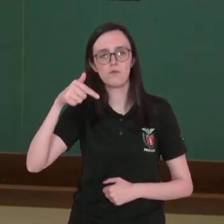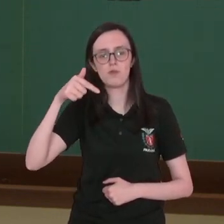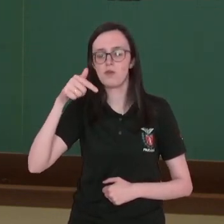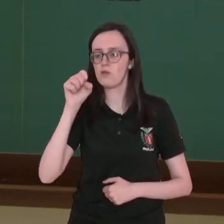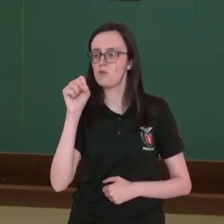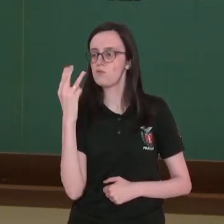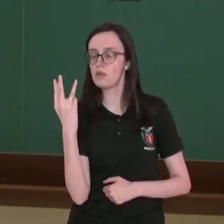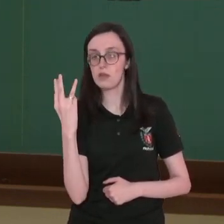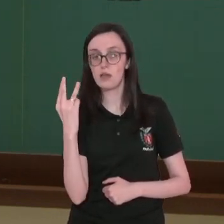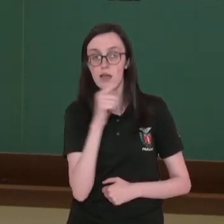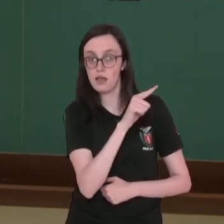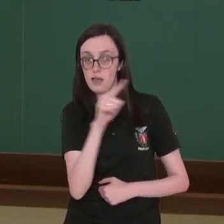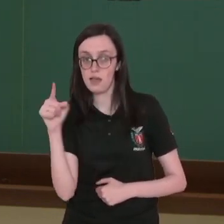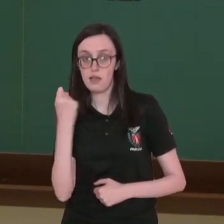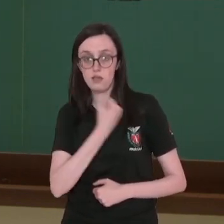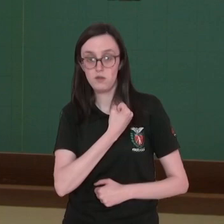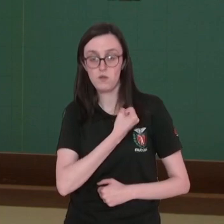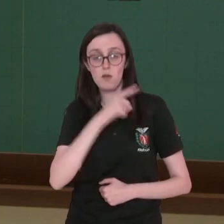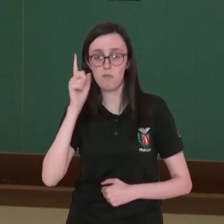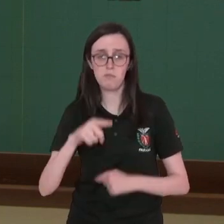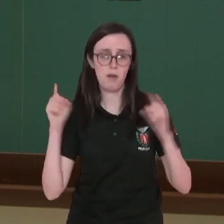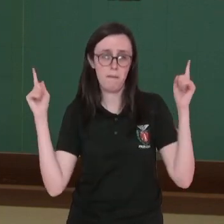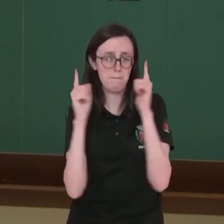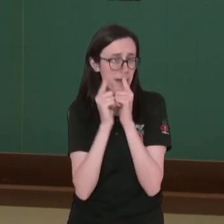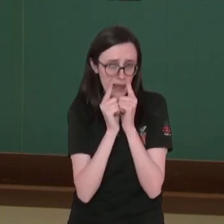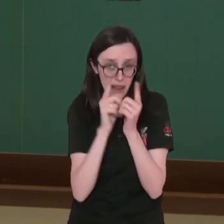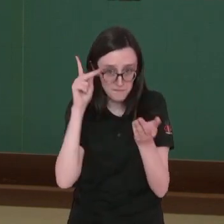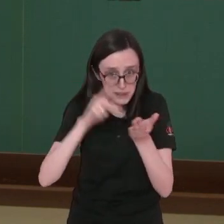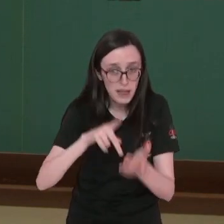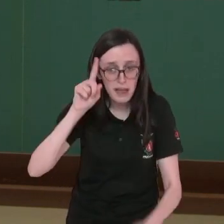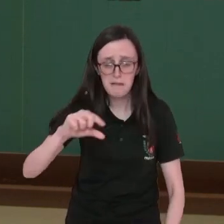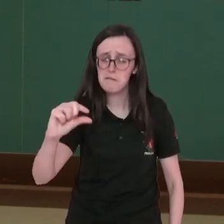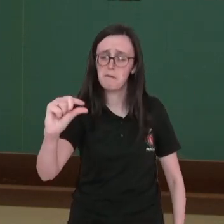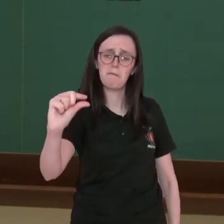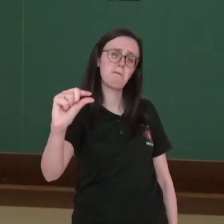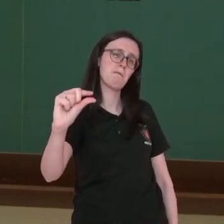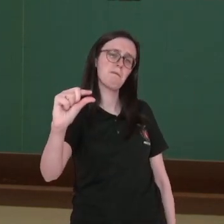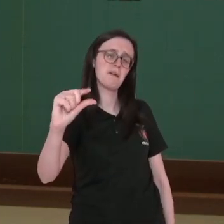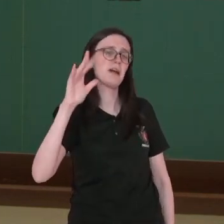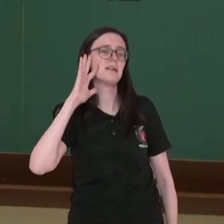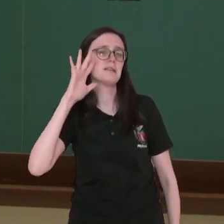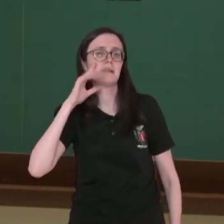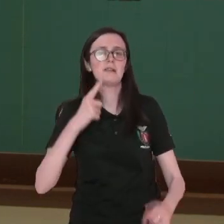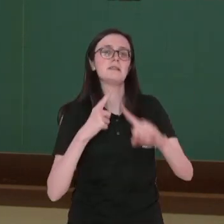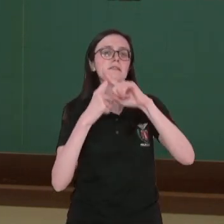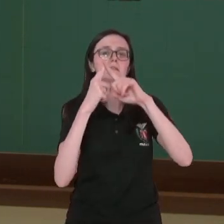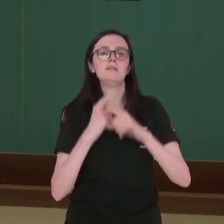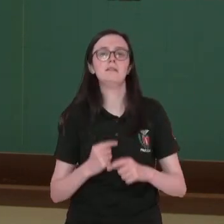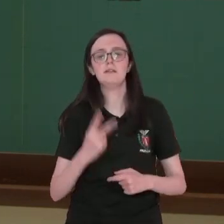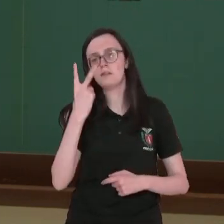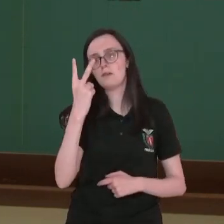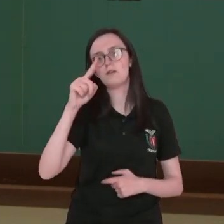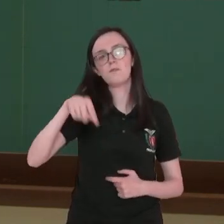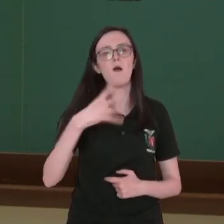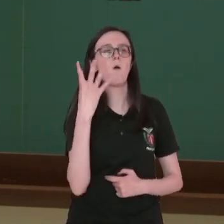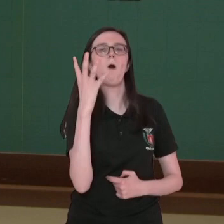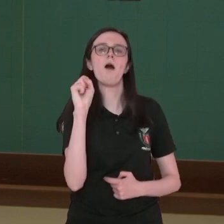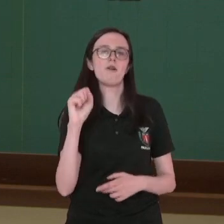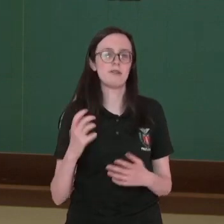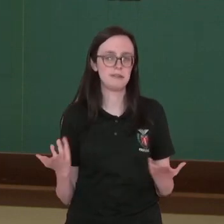0,000847783. Pessoal, vocês querem escrever, é um número extremamente pequeno. Imagina esse número multiplicado por